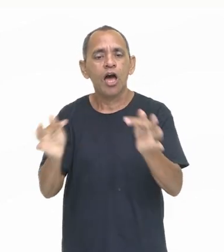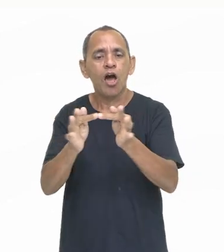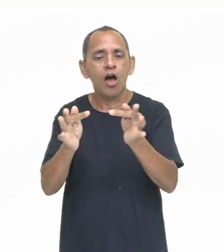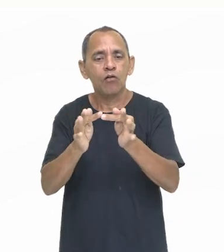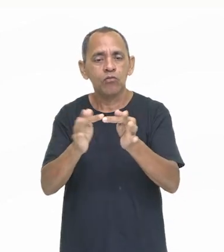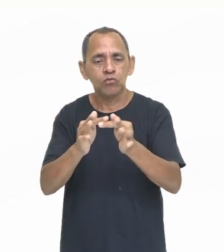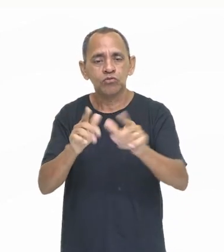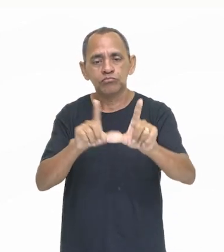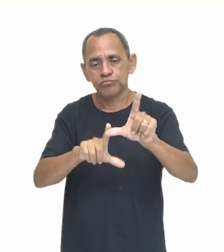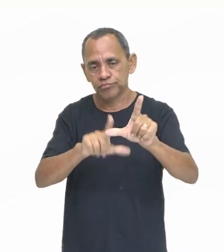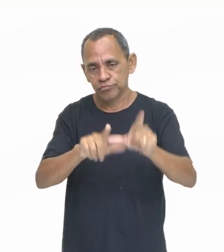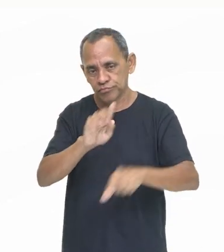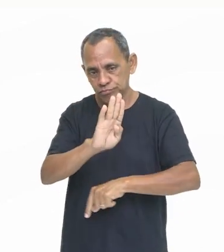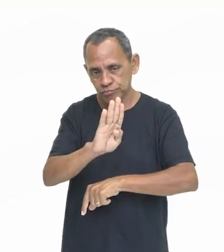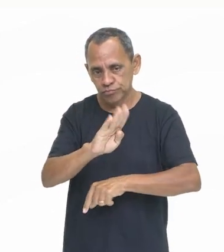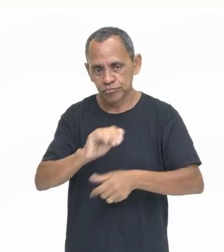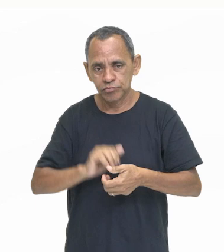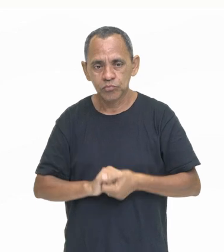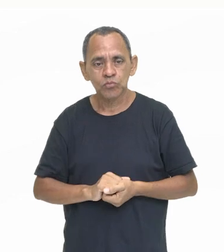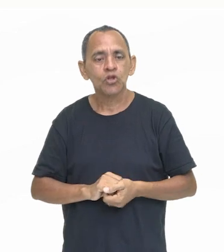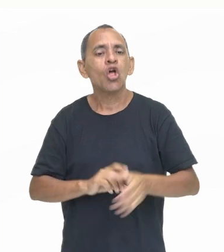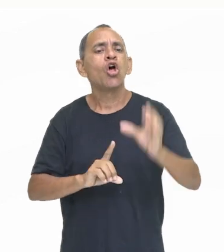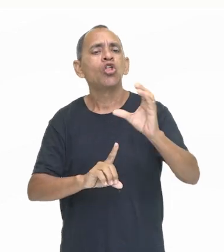pode escrever que o domínio da função